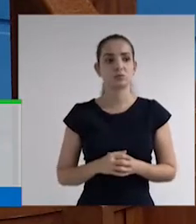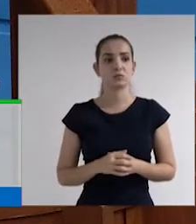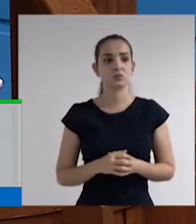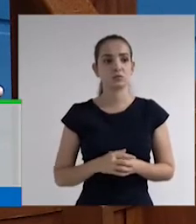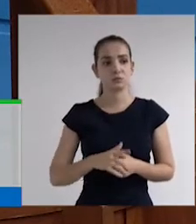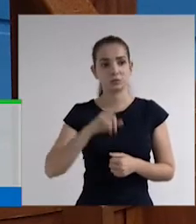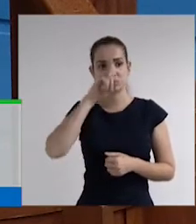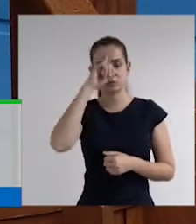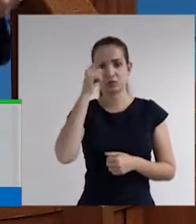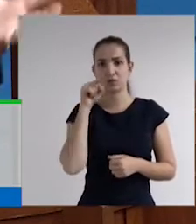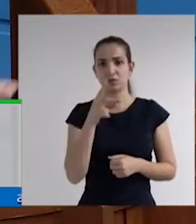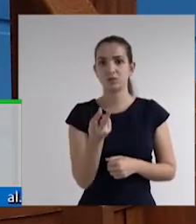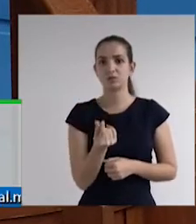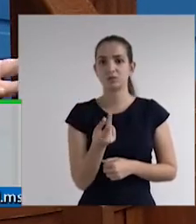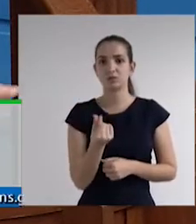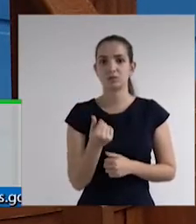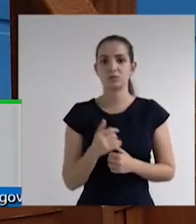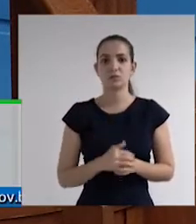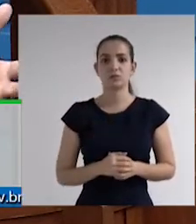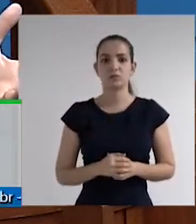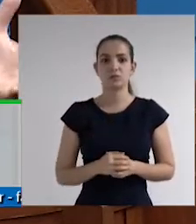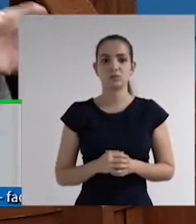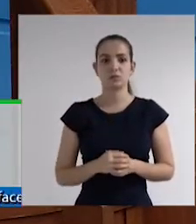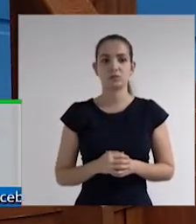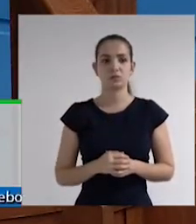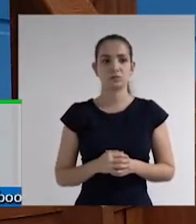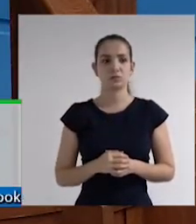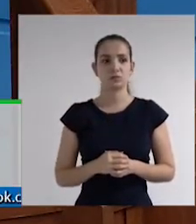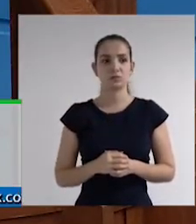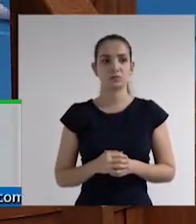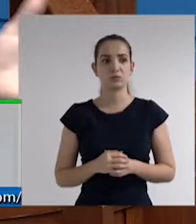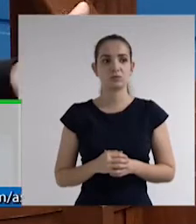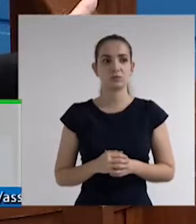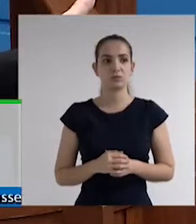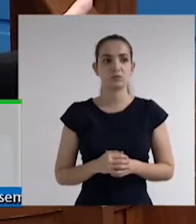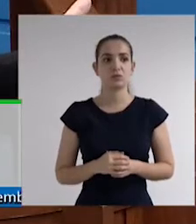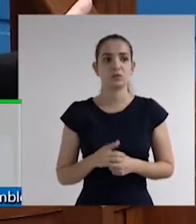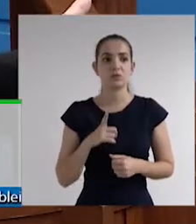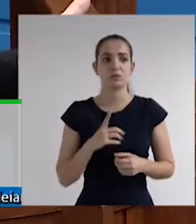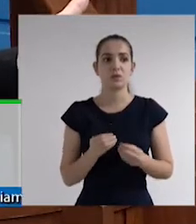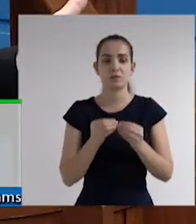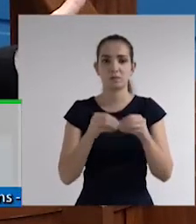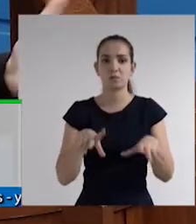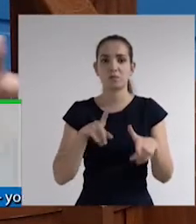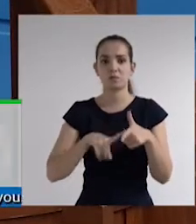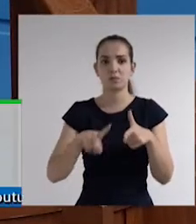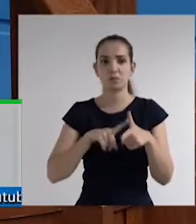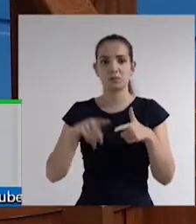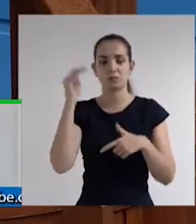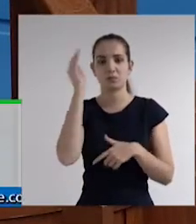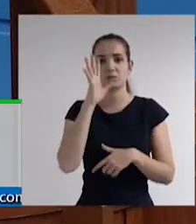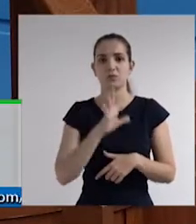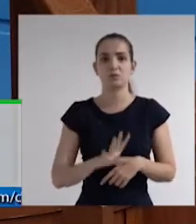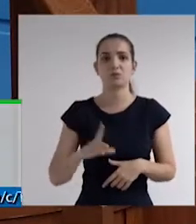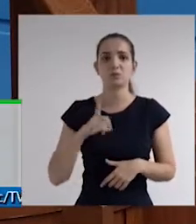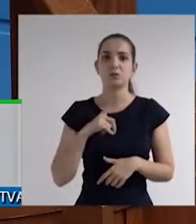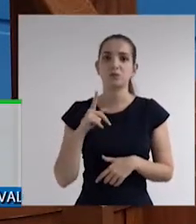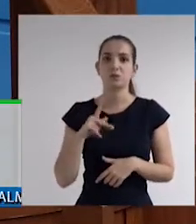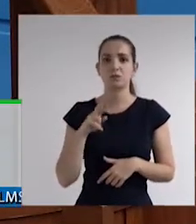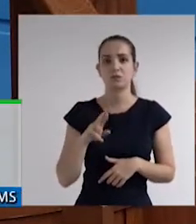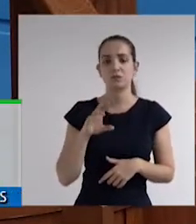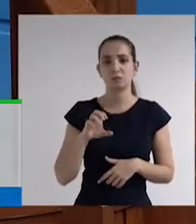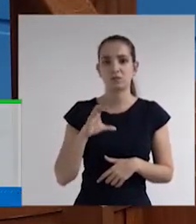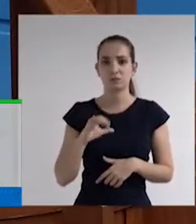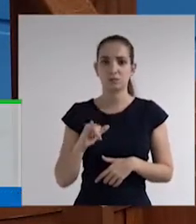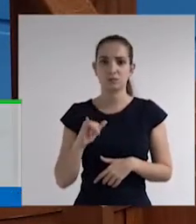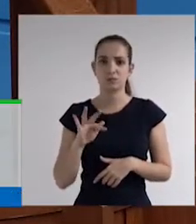Inventaram essa precificação, me desculpa lá o Pedro Parente, que ele está querendo salvar a Petrobras, mas ele está ferrando o Brasil. A precificação tem que